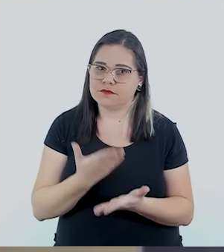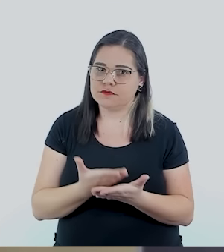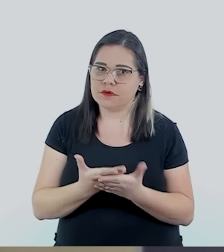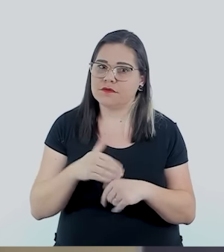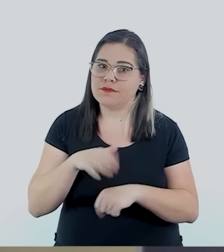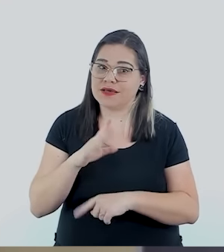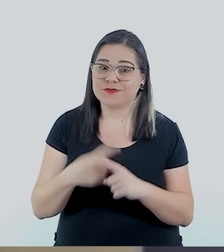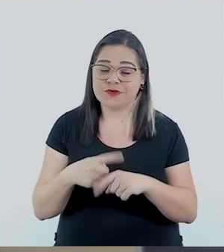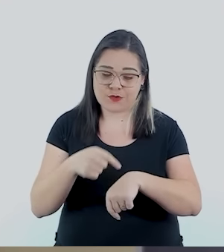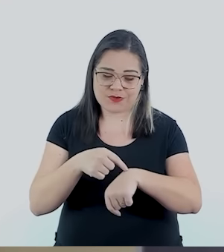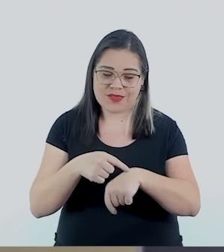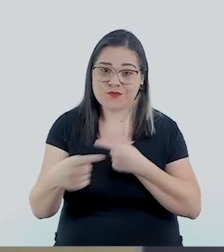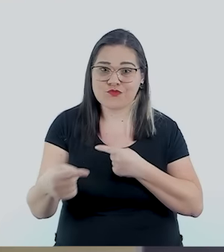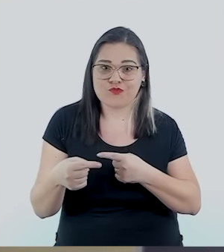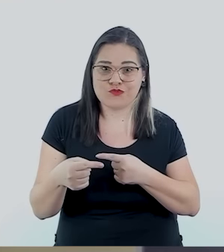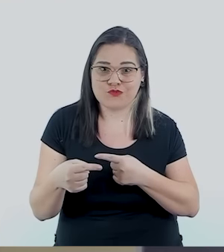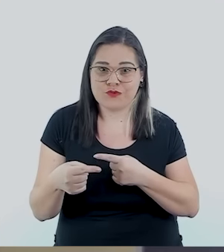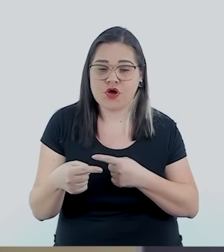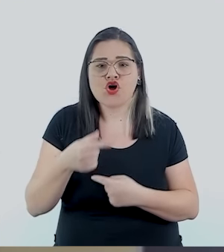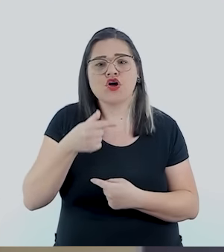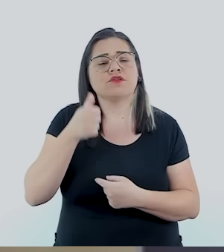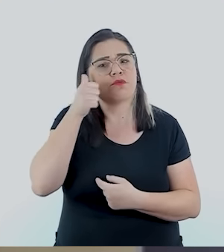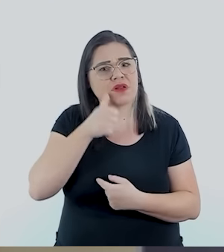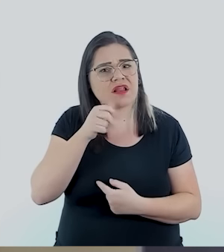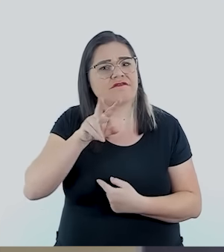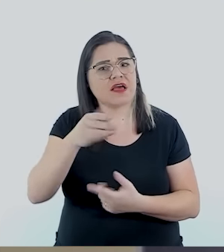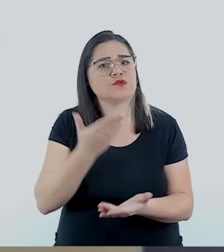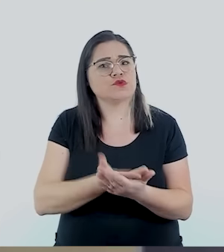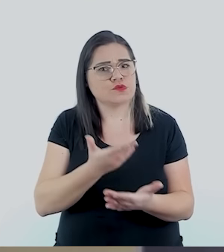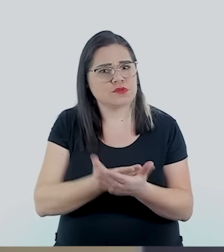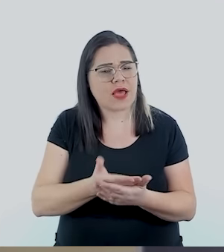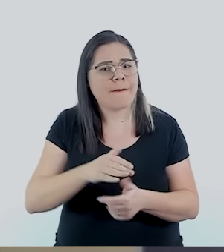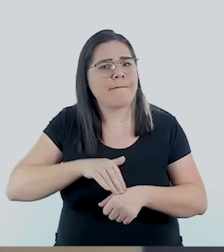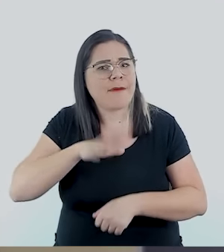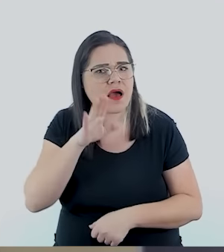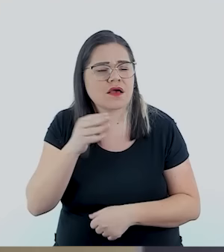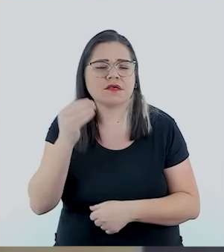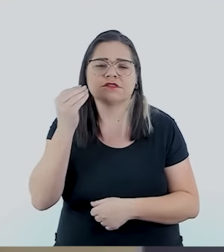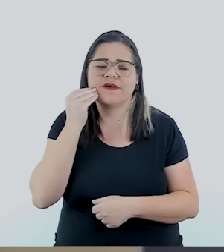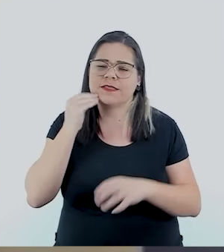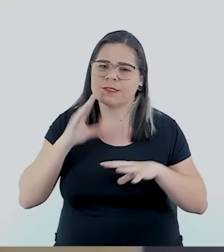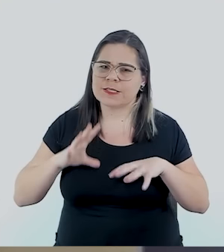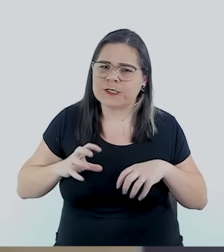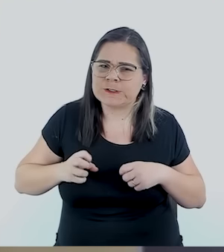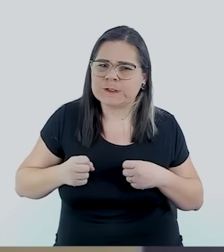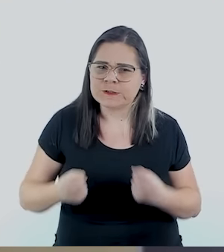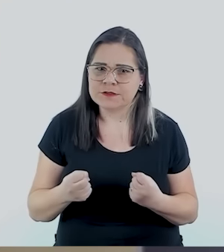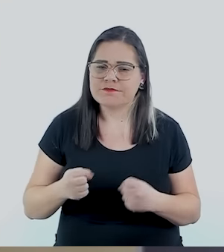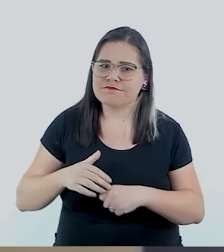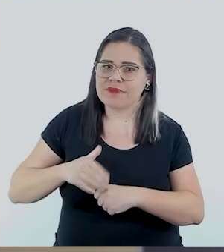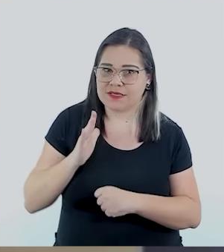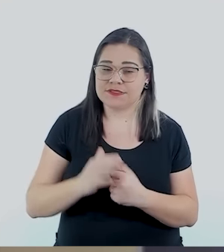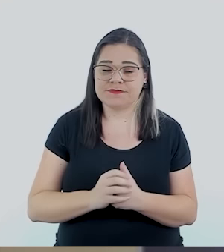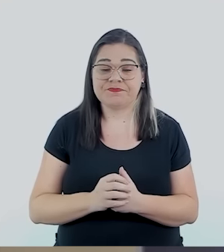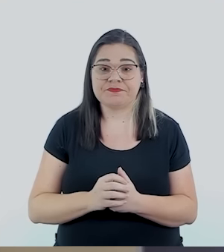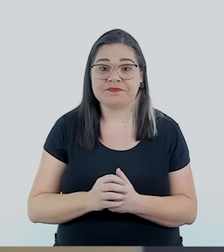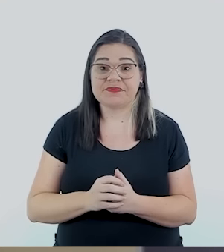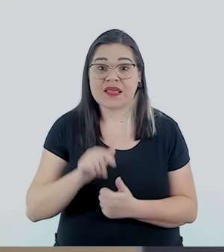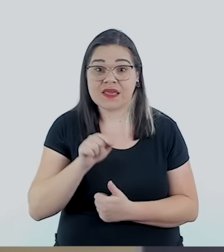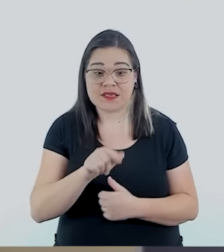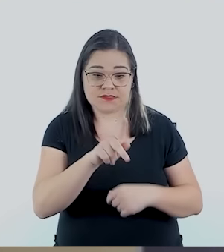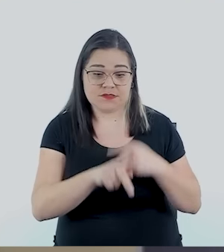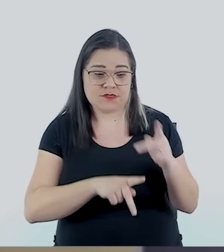mais tortuoso então ela vai estudar mais vai tentar entregar ali 150% na hora de uma seleção este